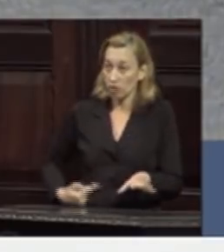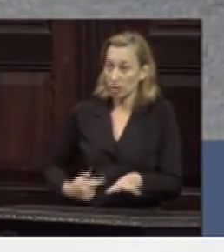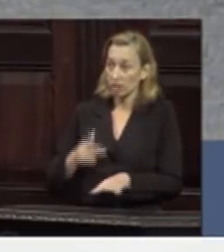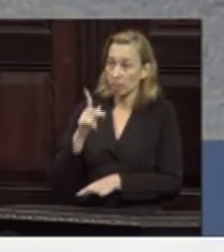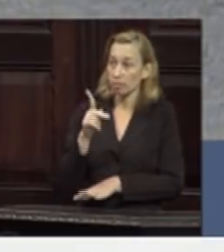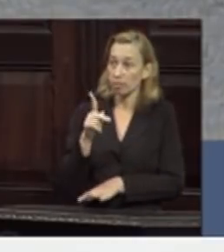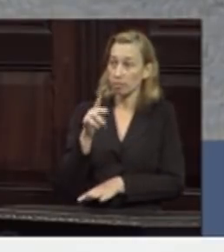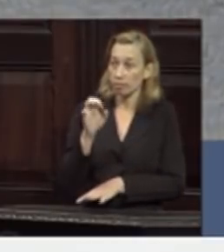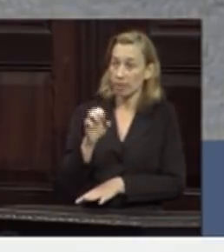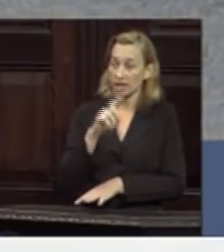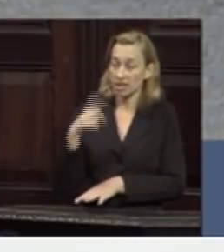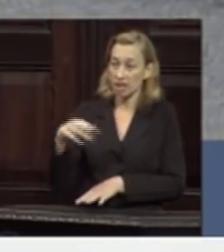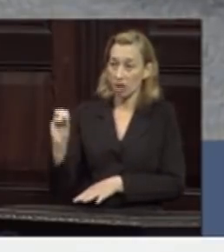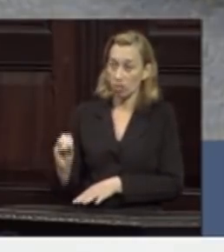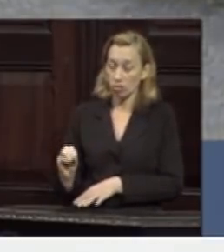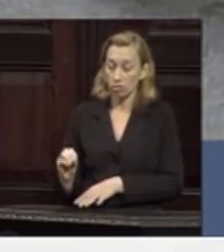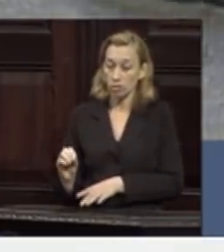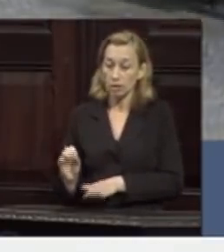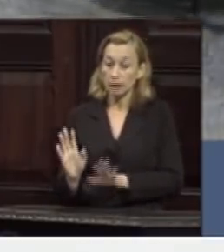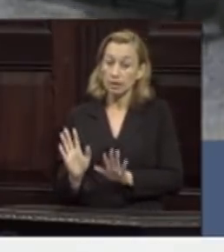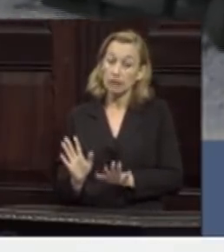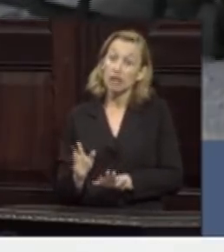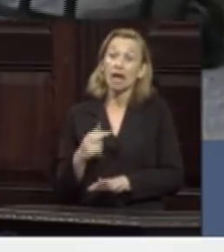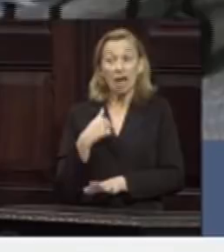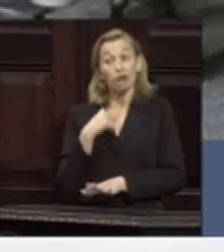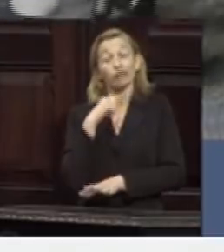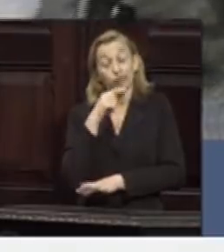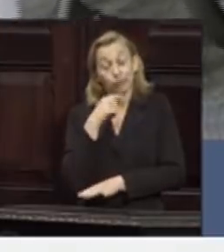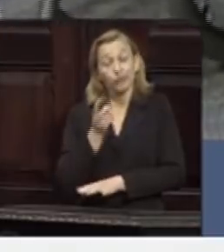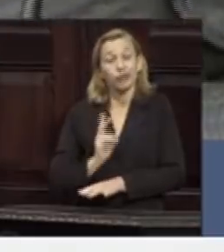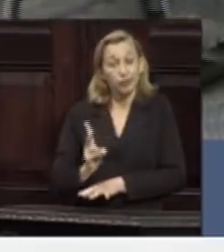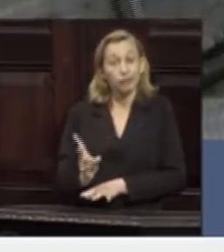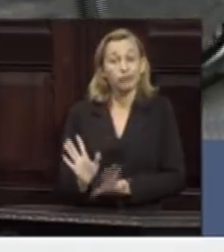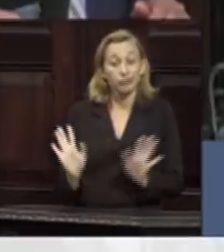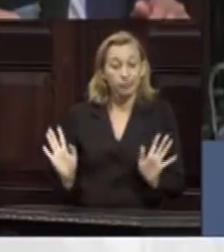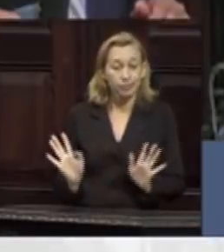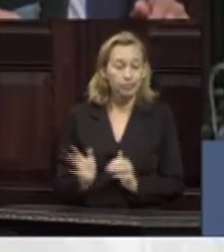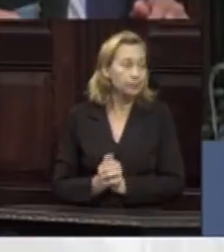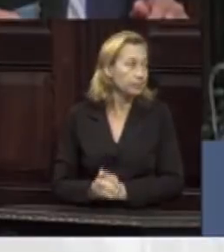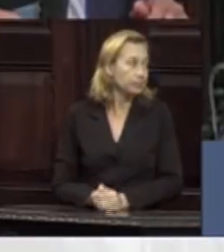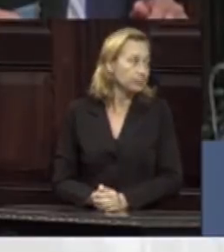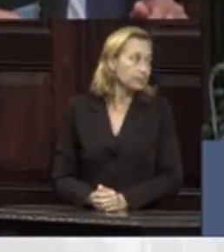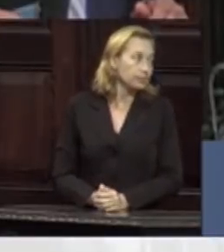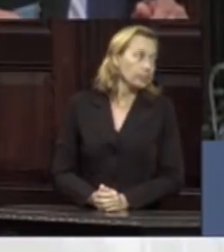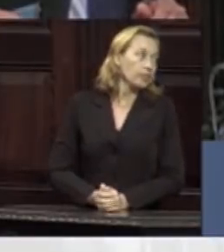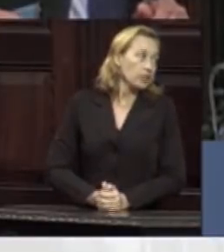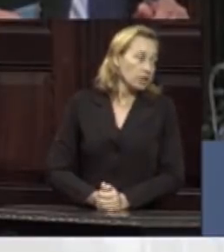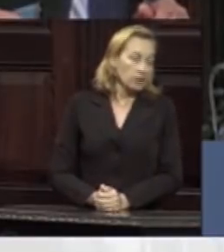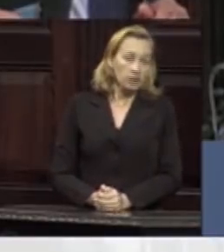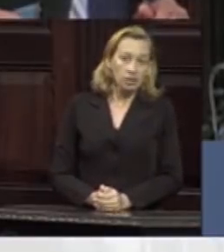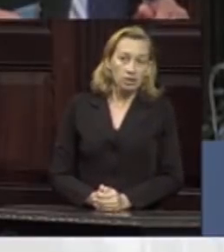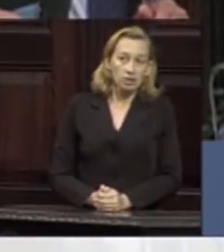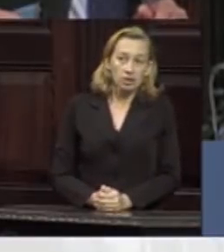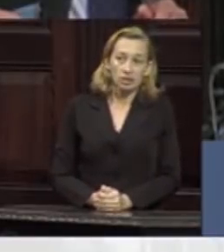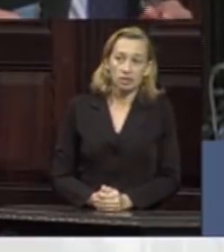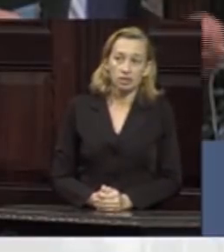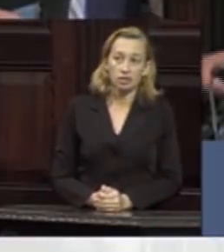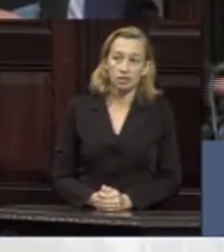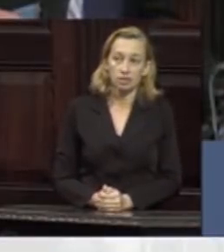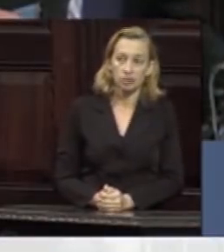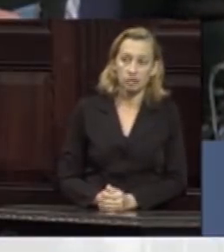Pezão. E fico com dúvida. Muito obrigada. Olha só, a presidente, nós temos 4, nós temos